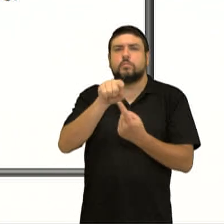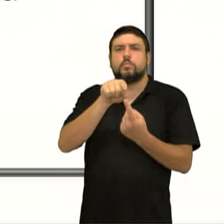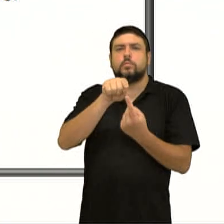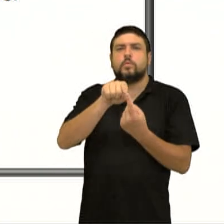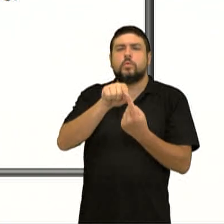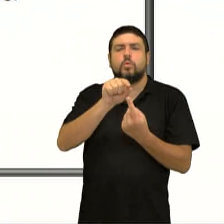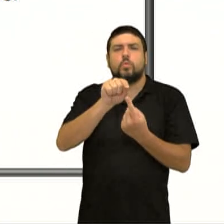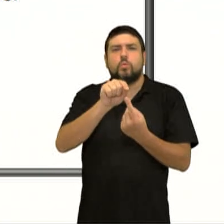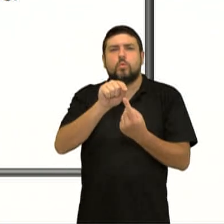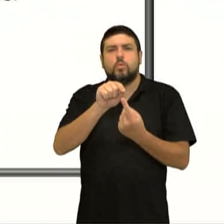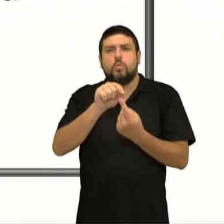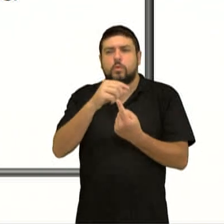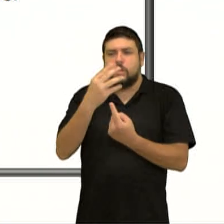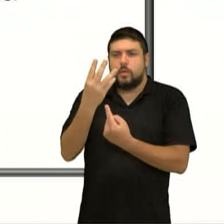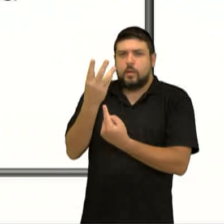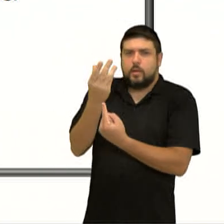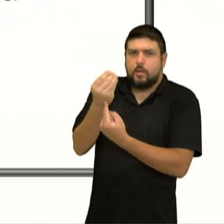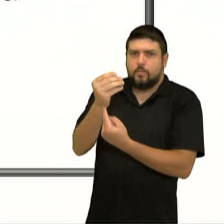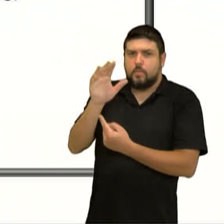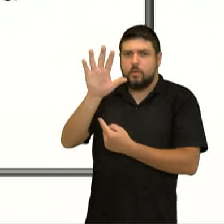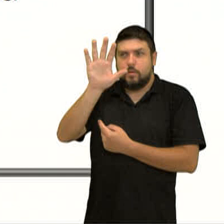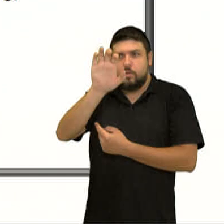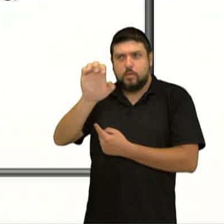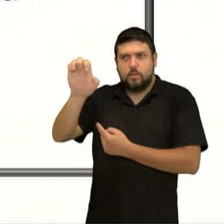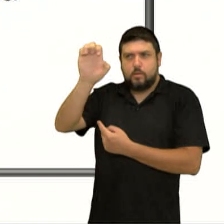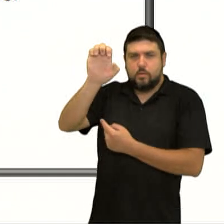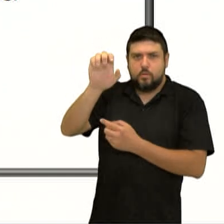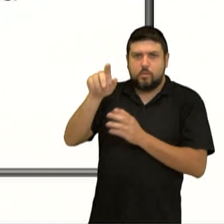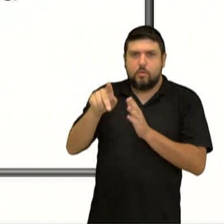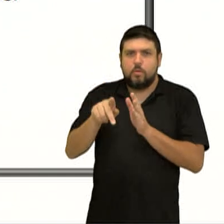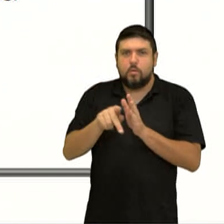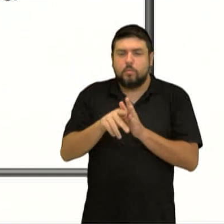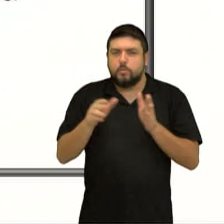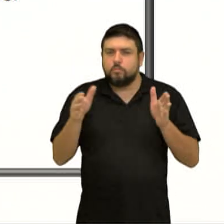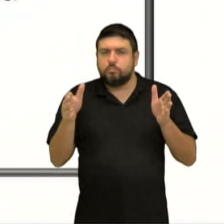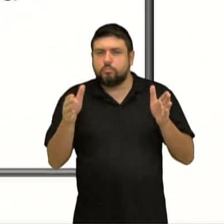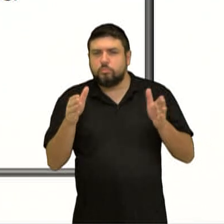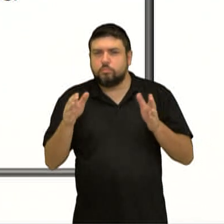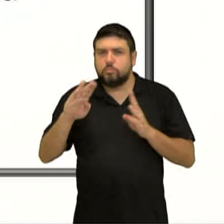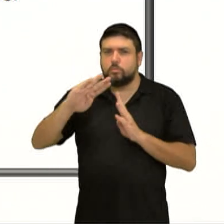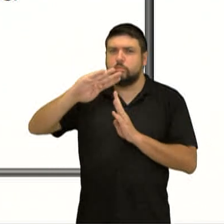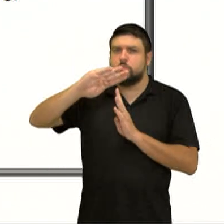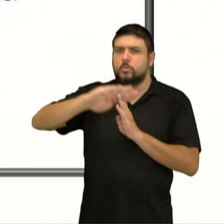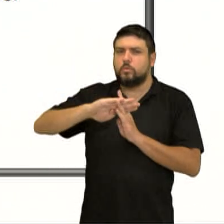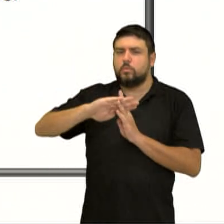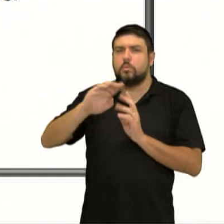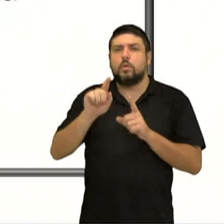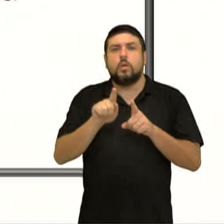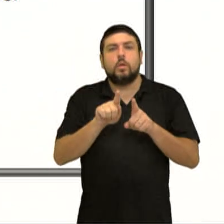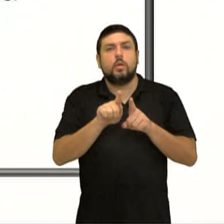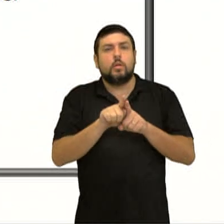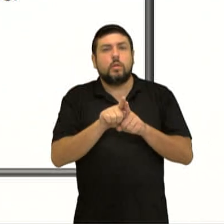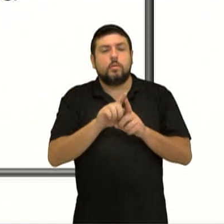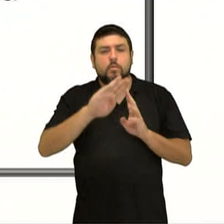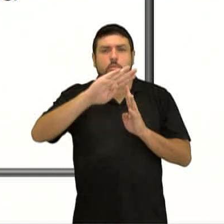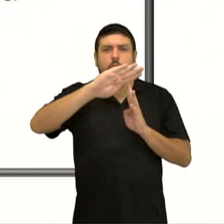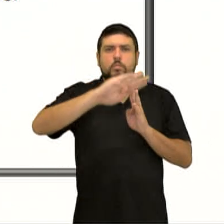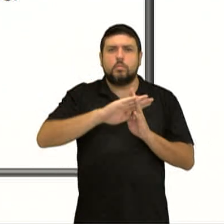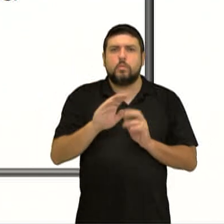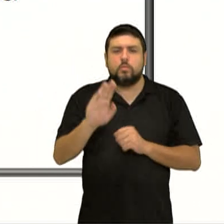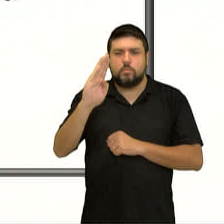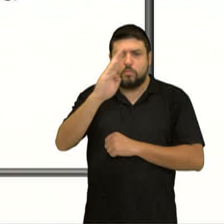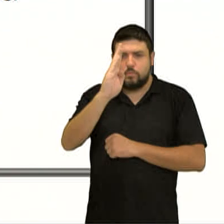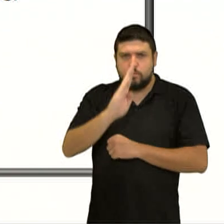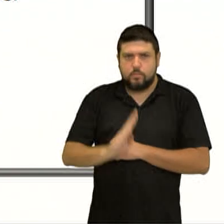arte produzida na Europa durante o período barroco e analisar o barroco brasileiro, conceituar o barroco brasileiro como um